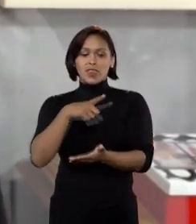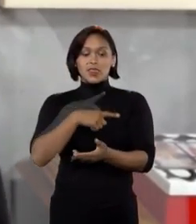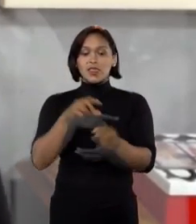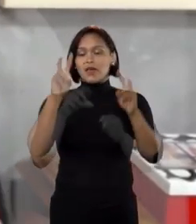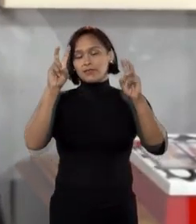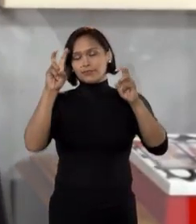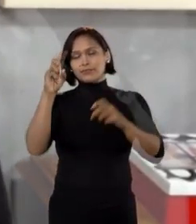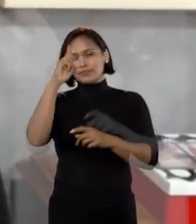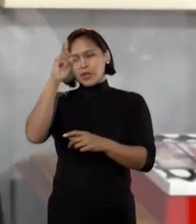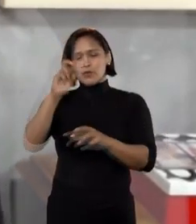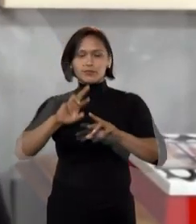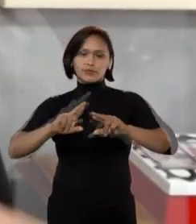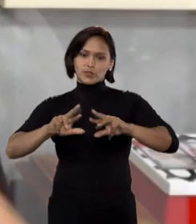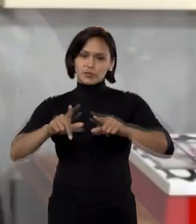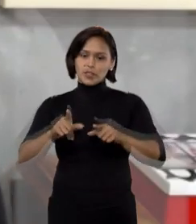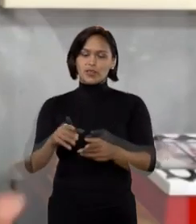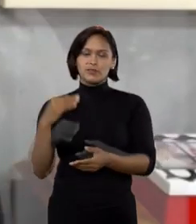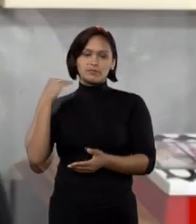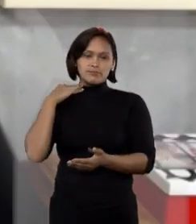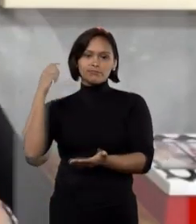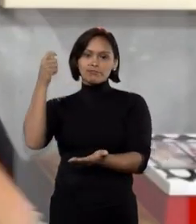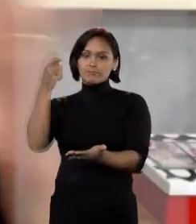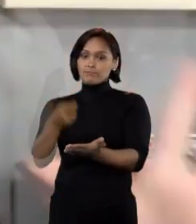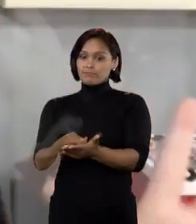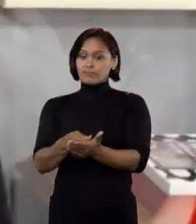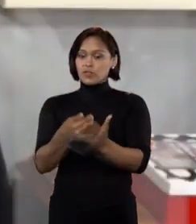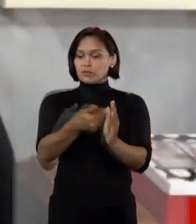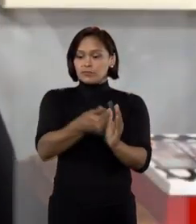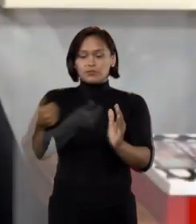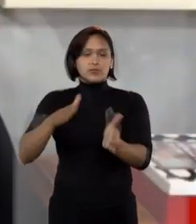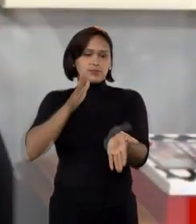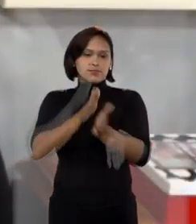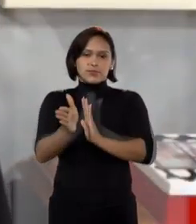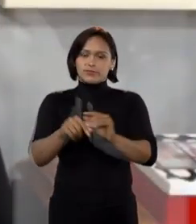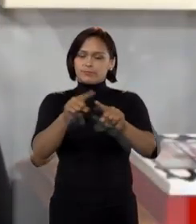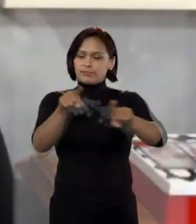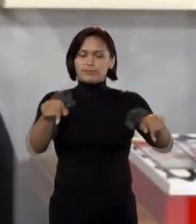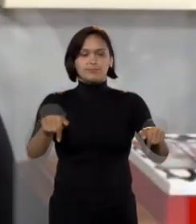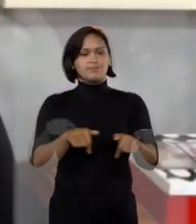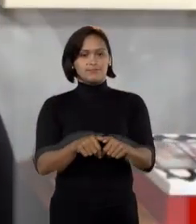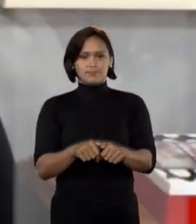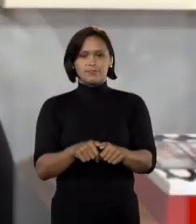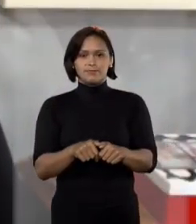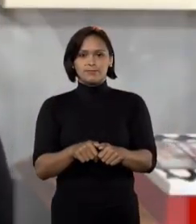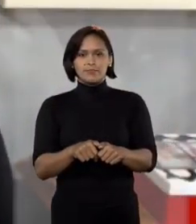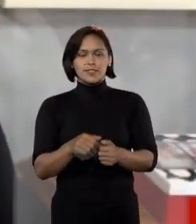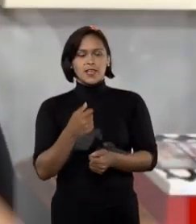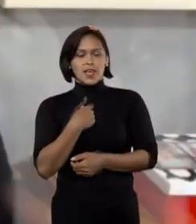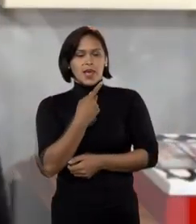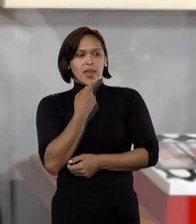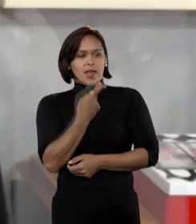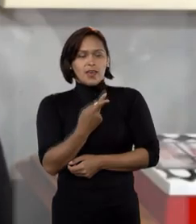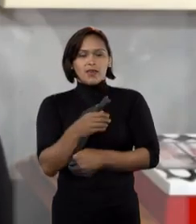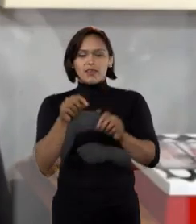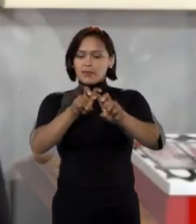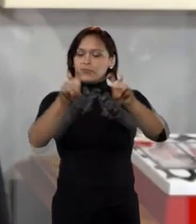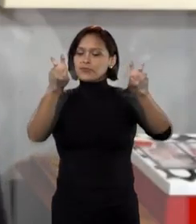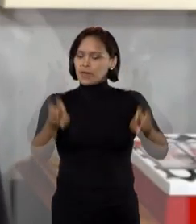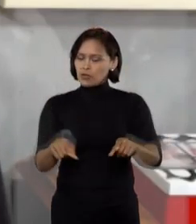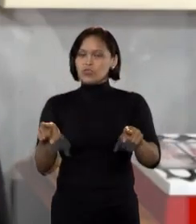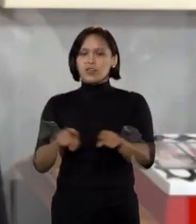bem atípico que o juiz me colocou para correr da sala dele. E nas audiências